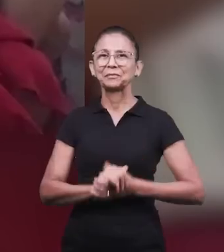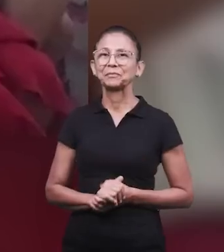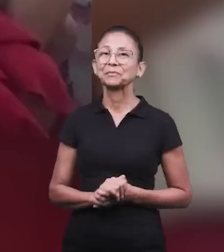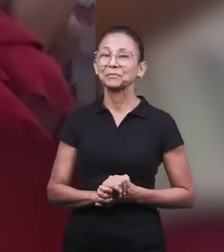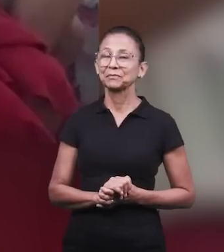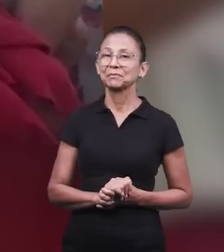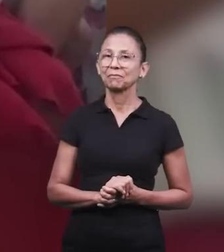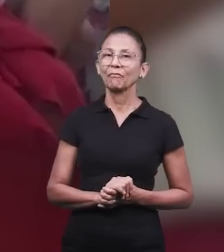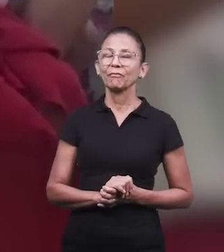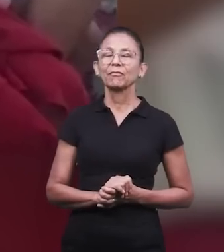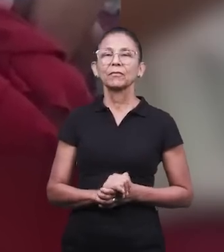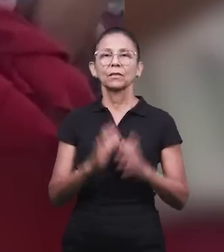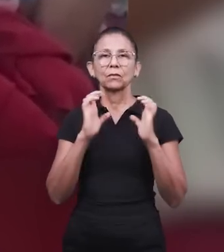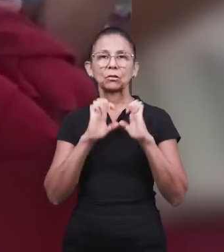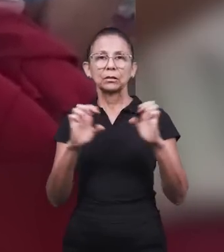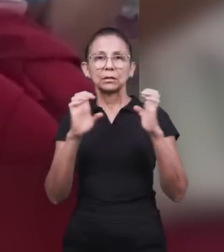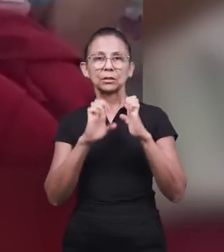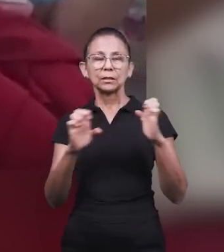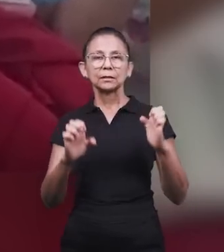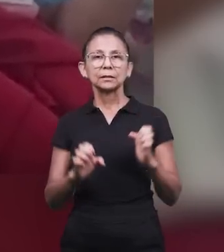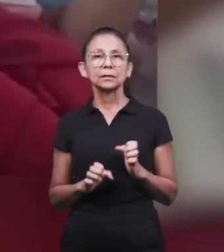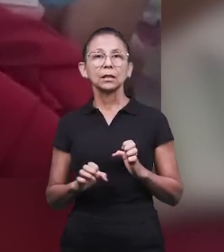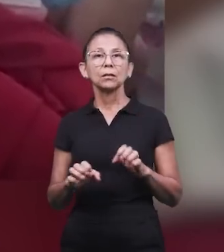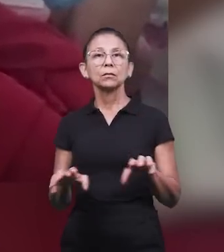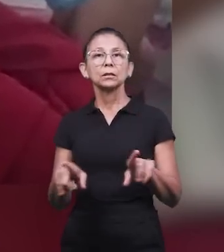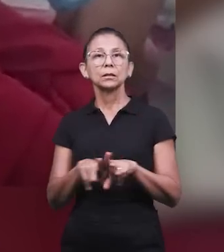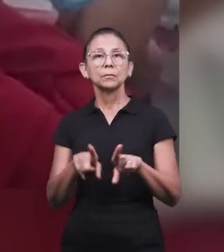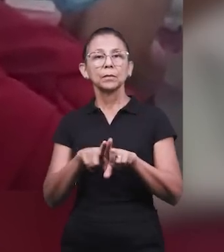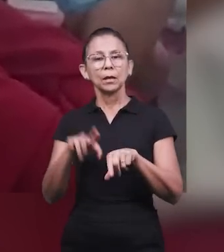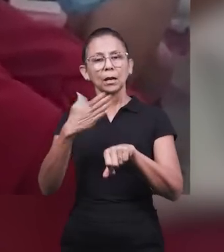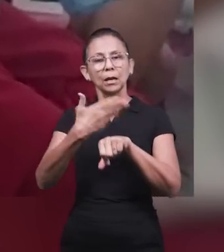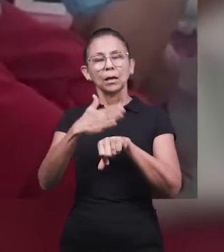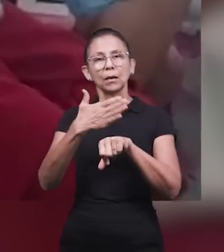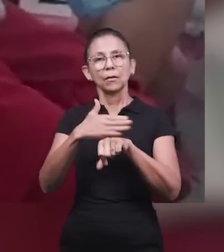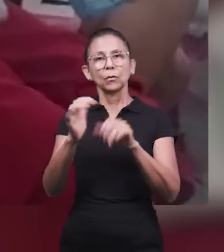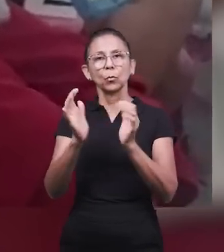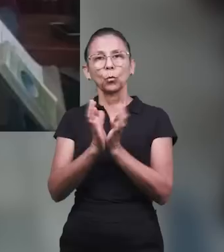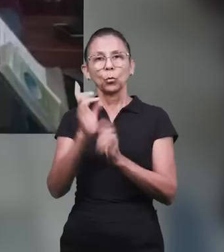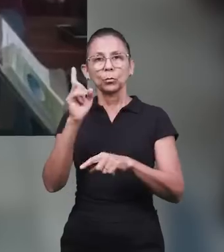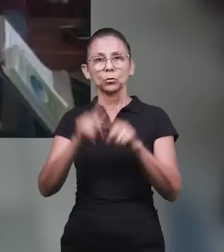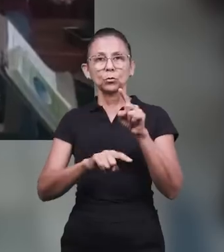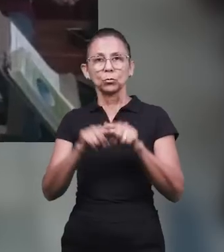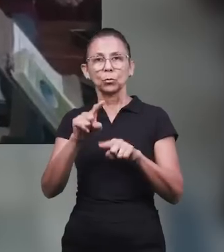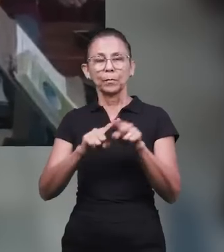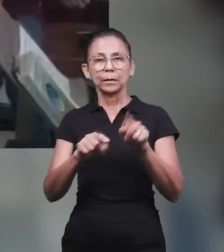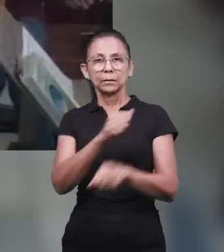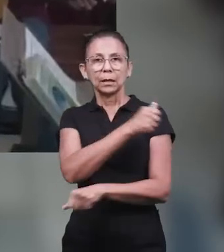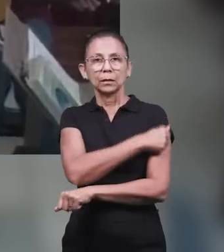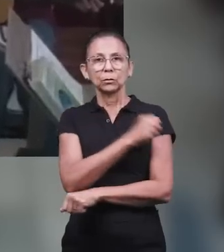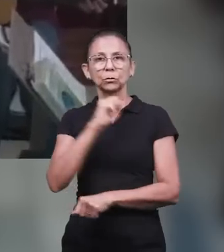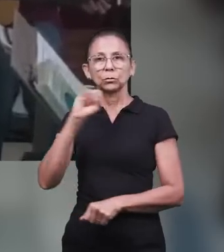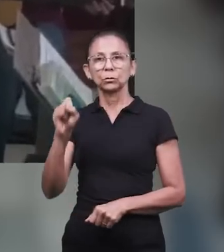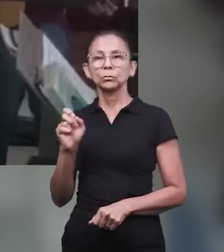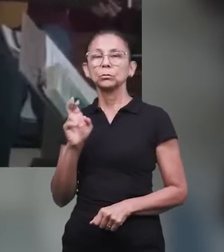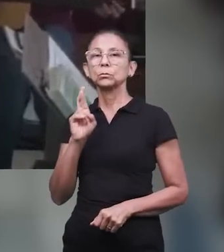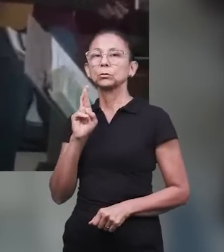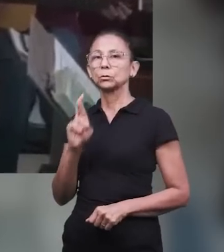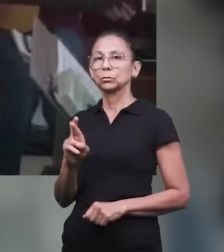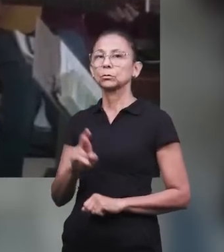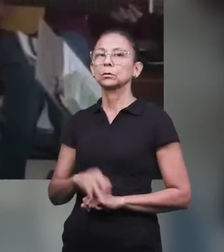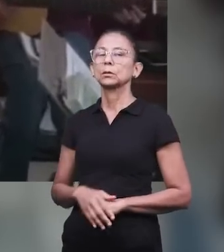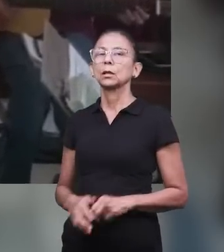evangelização. Ainda na área litoral foi feito um ensaio com a Orquestra Júnior, onde o pastor Sidney e o pastor